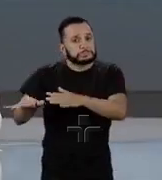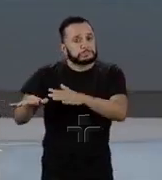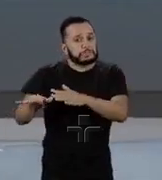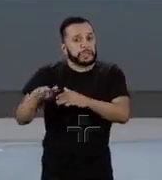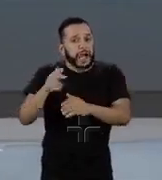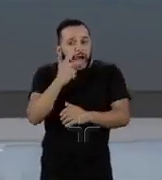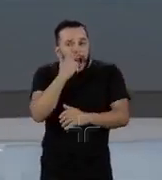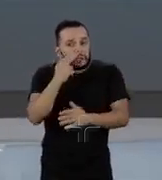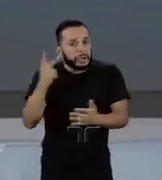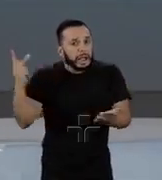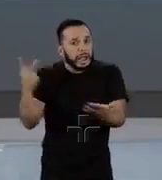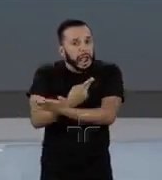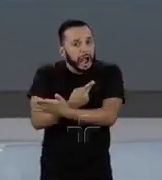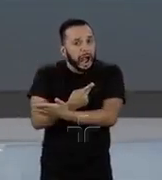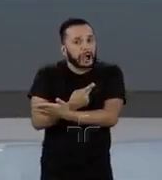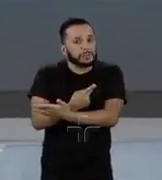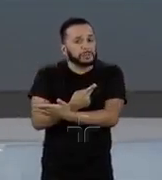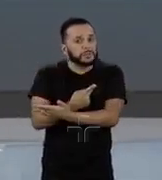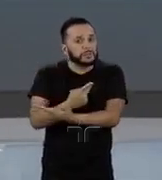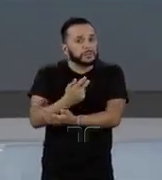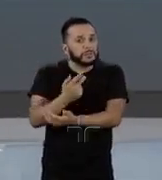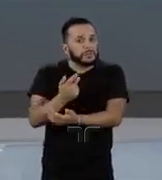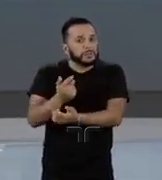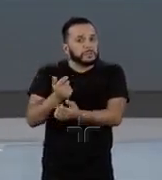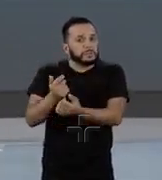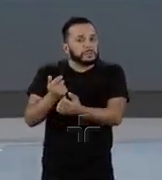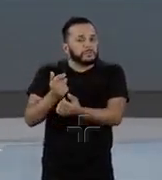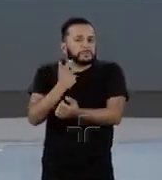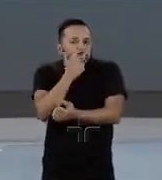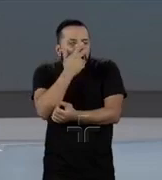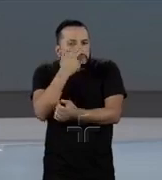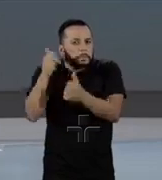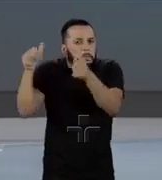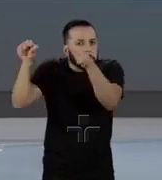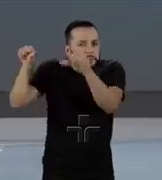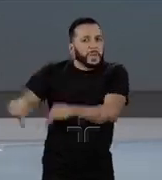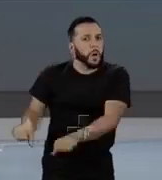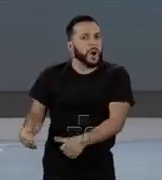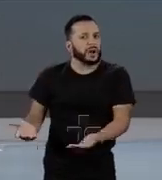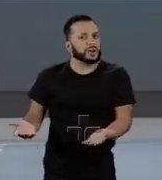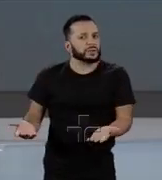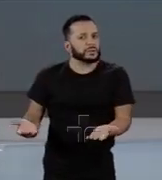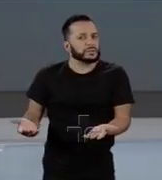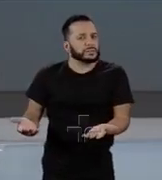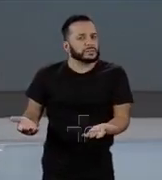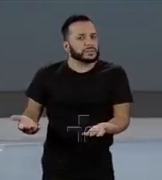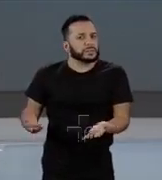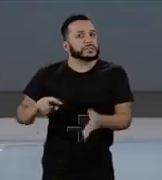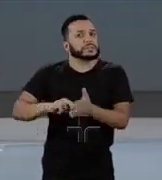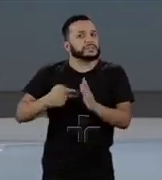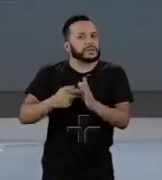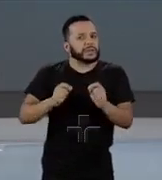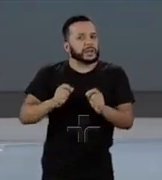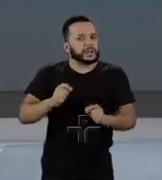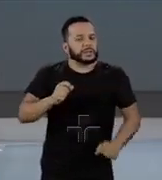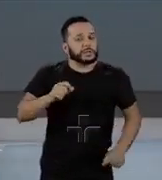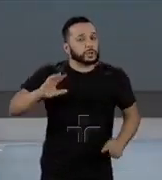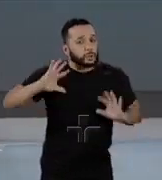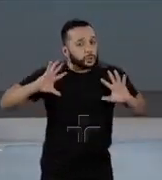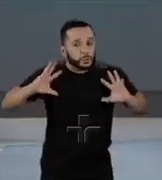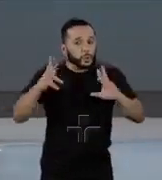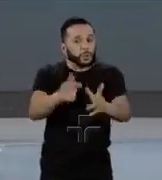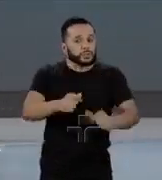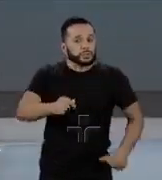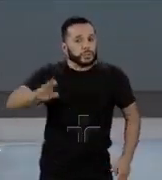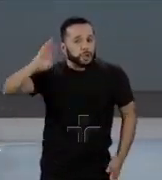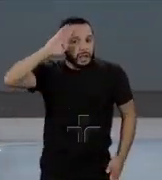efeitos seriam pior do que se ela não tivesse existido. Porque o custo vai ser inclusive a desmoralização do Exército. Não é só o custo